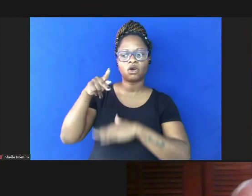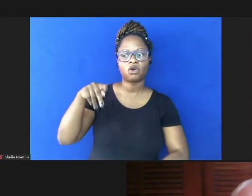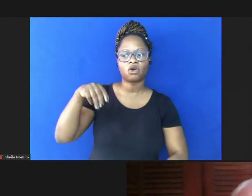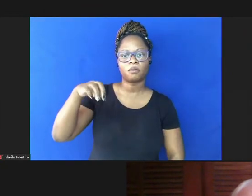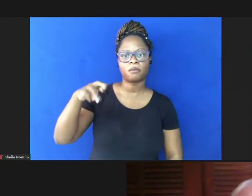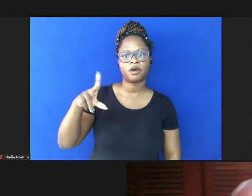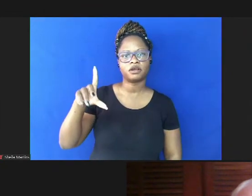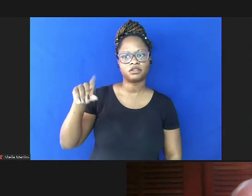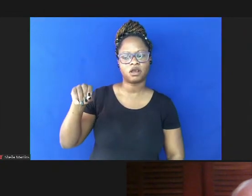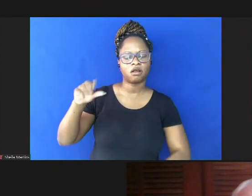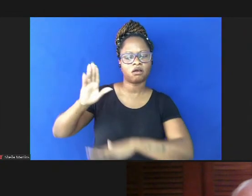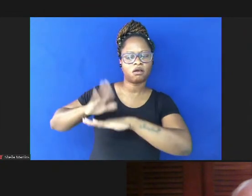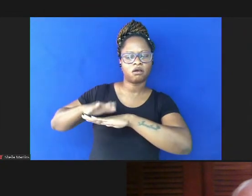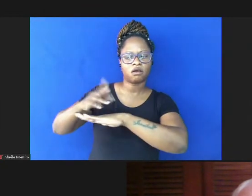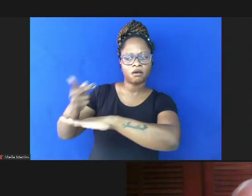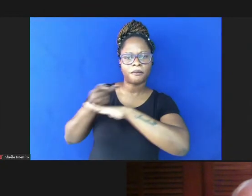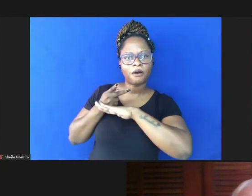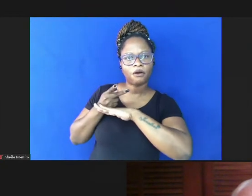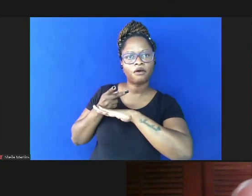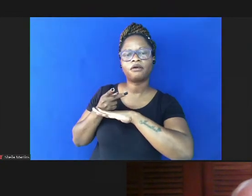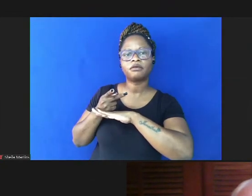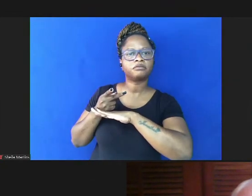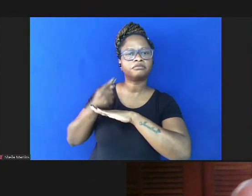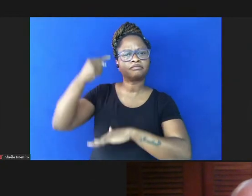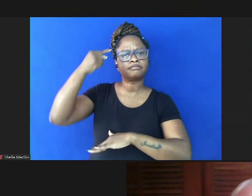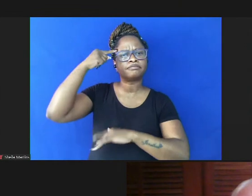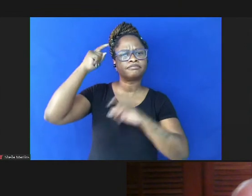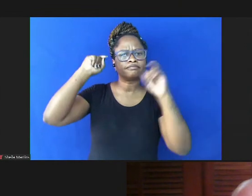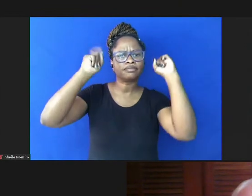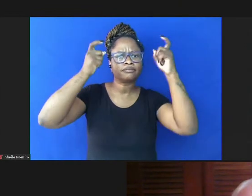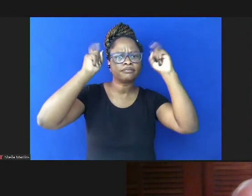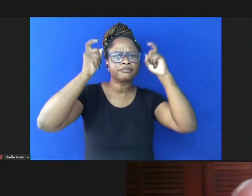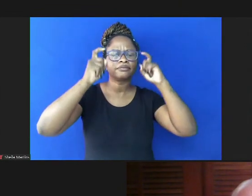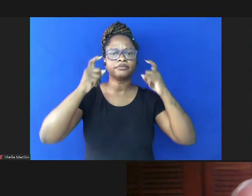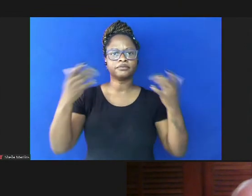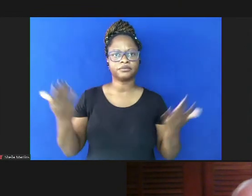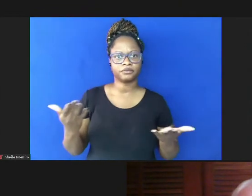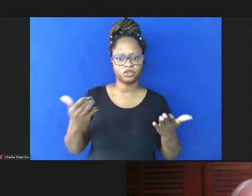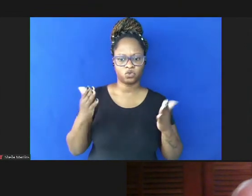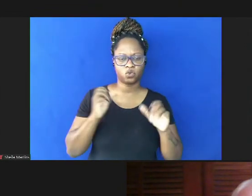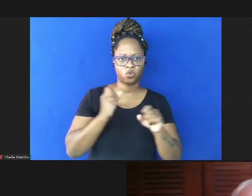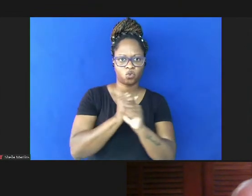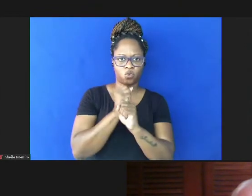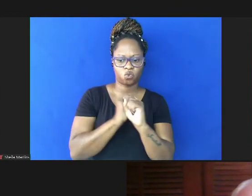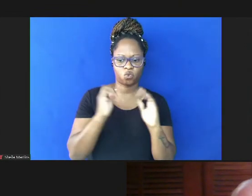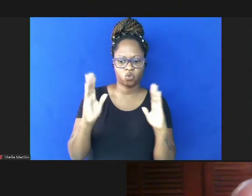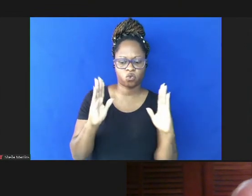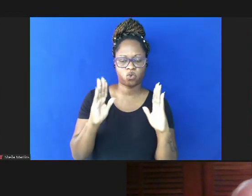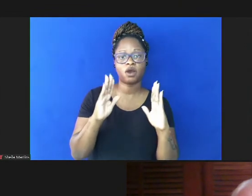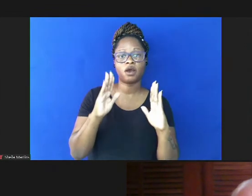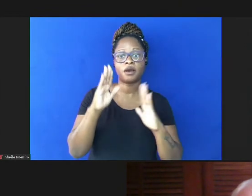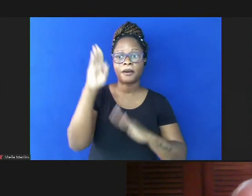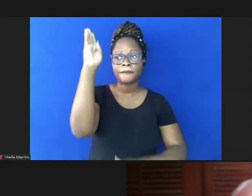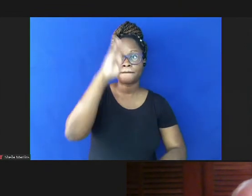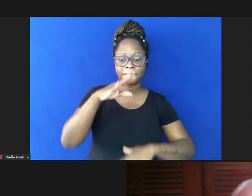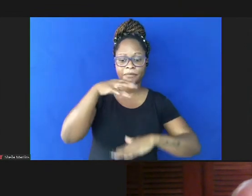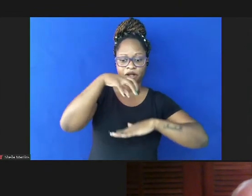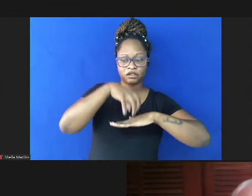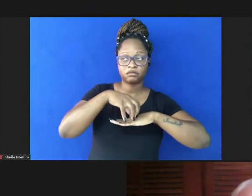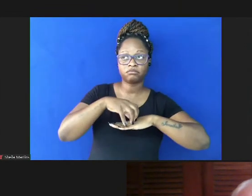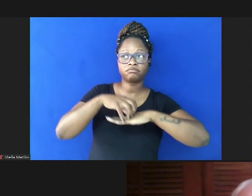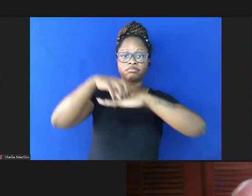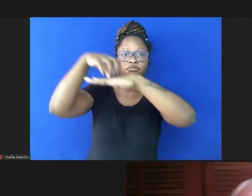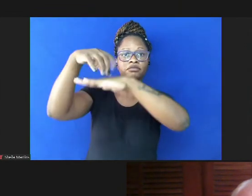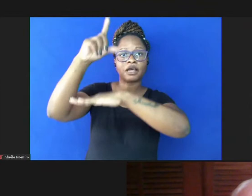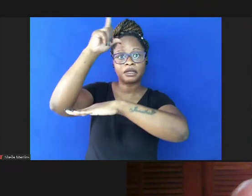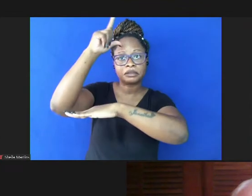ele me procurou, né? Vamos enfatizar esse ano a relação Brasil-Alemanha, vamos estimular que